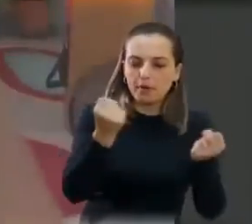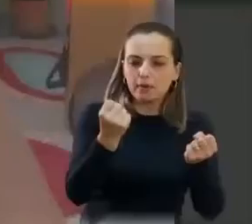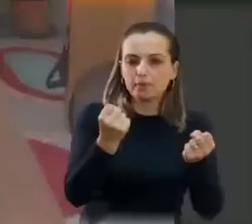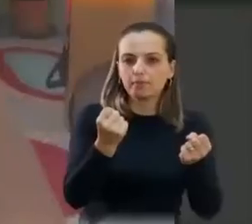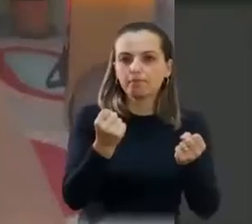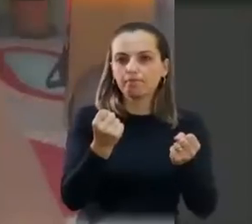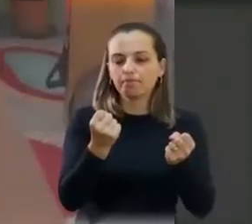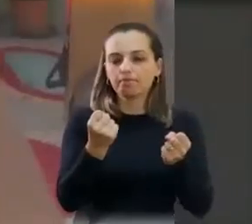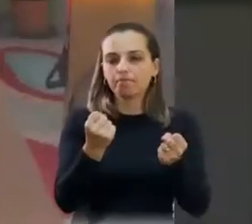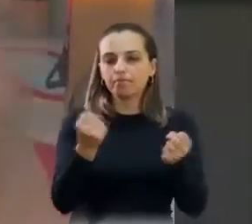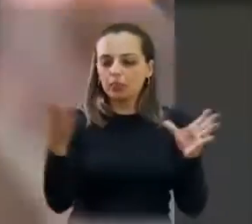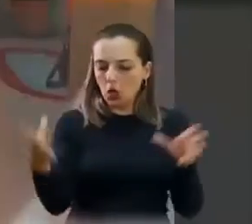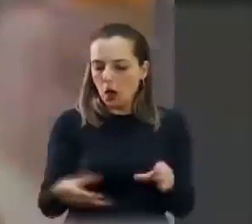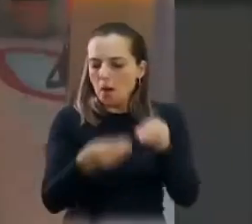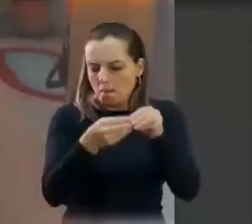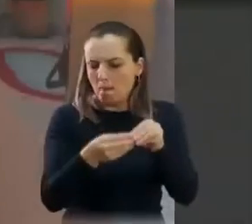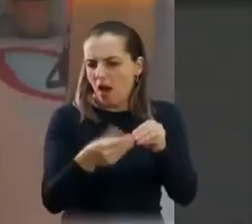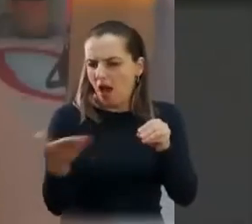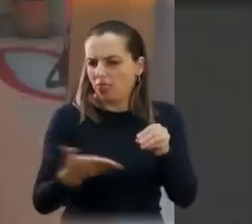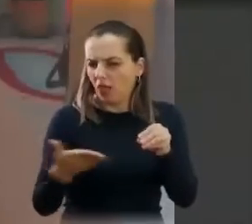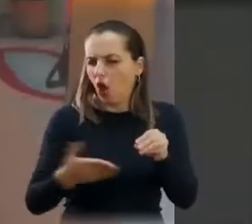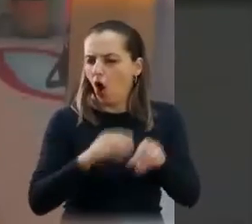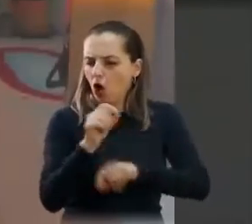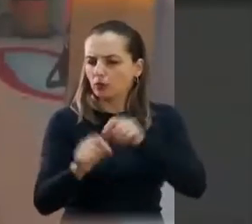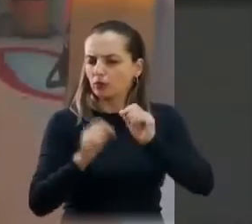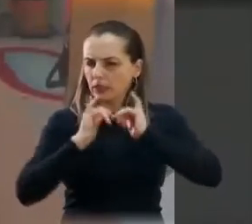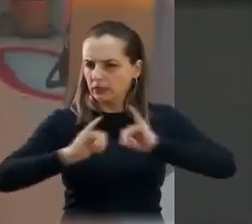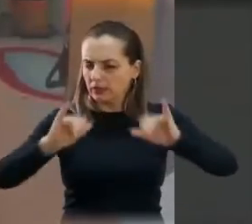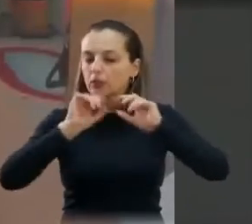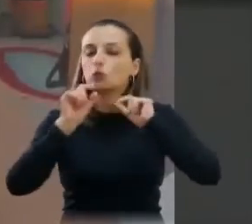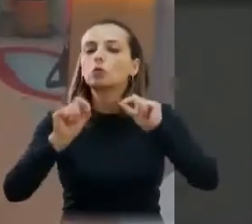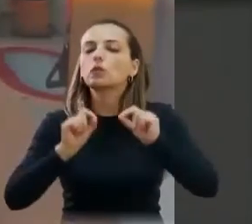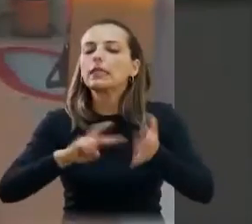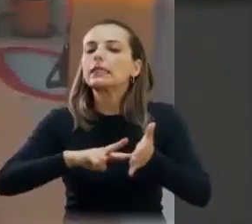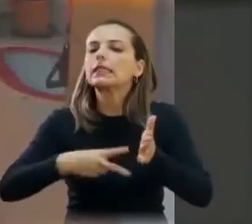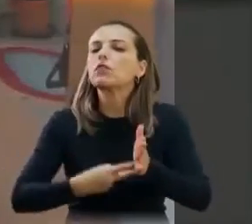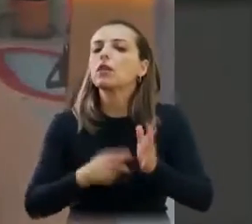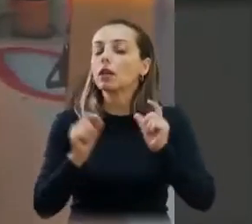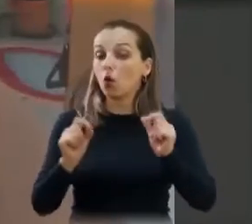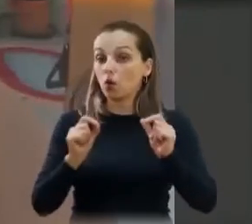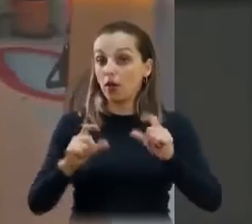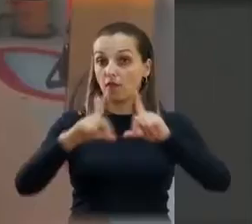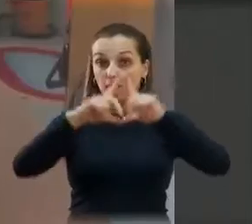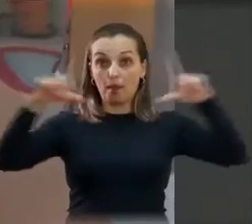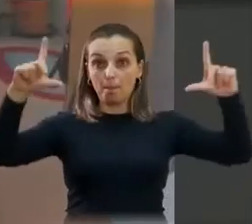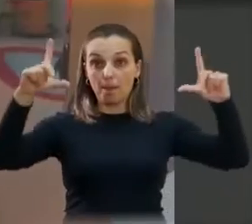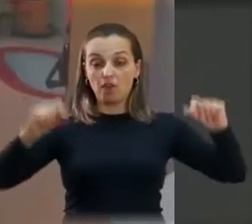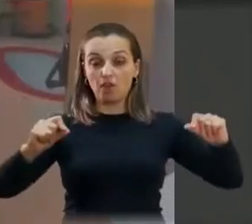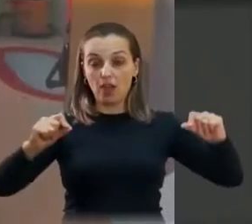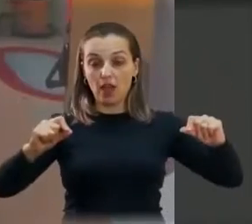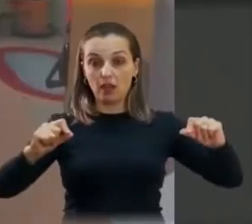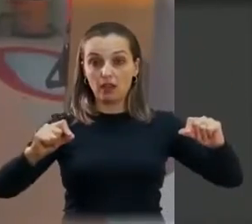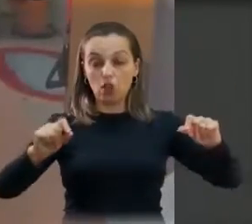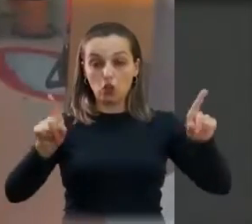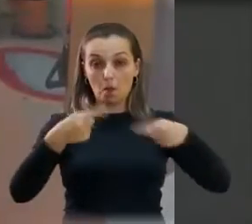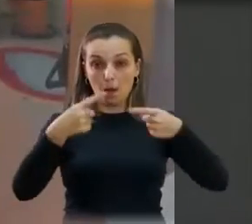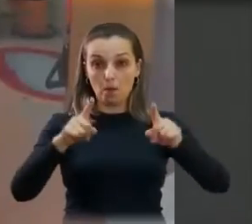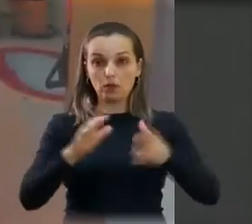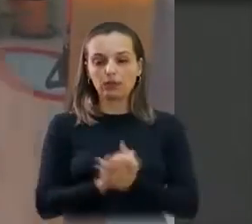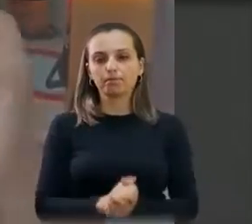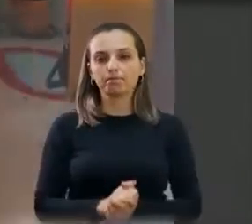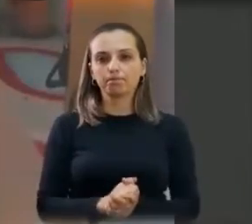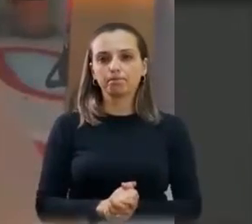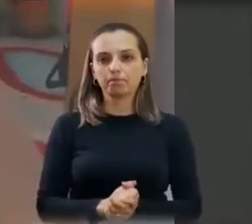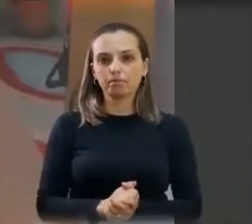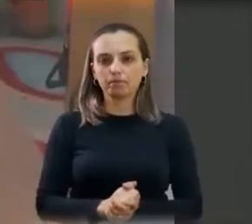conseguir condensar minha fala e passar o sentido do que quero dizer para vocês, também tem uma frase da música do Rapa que diz: também